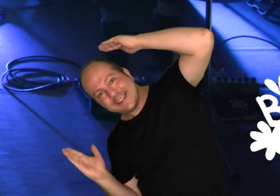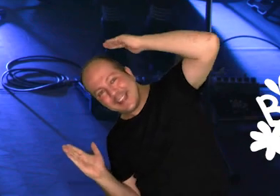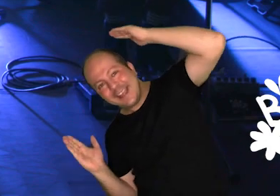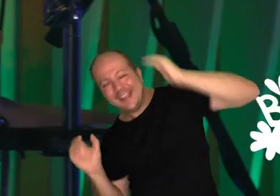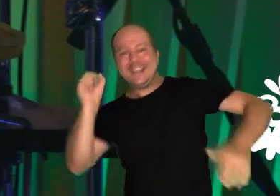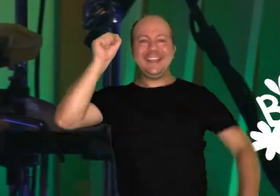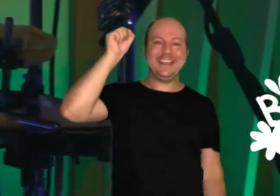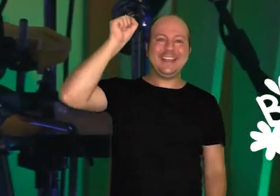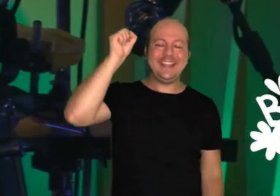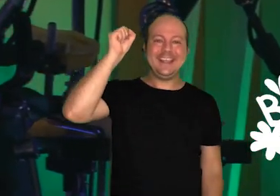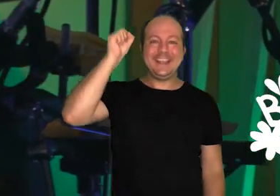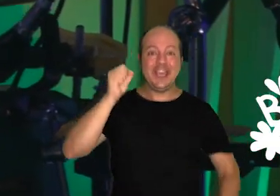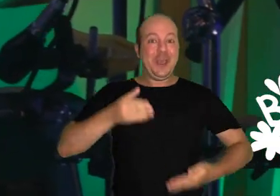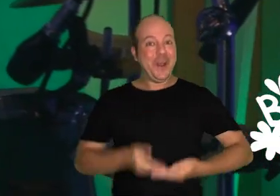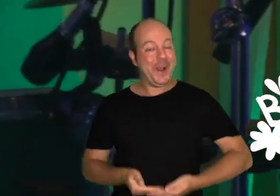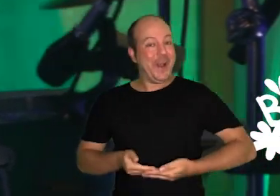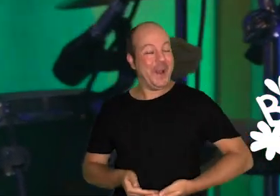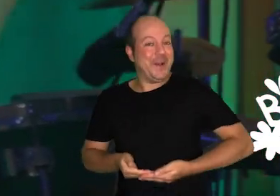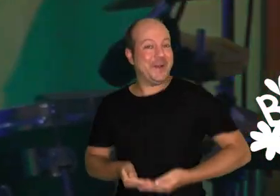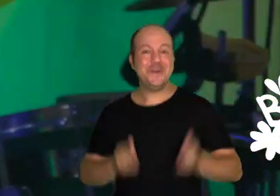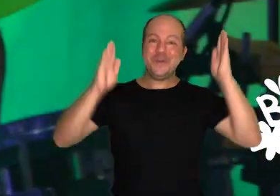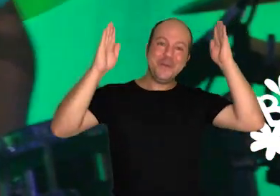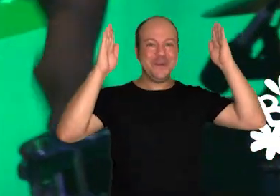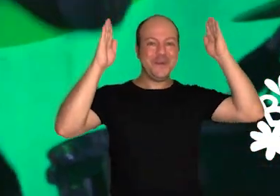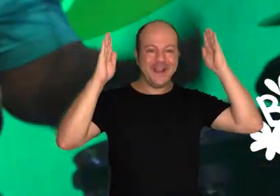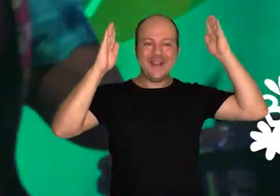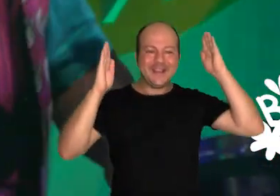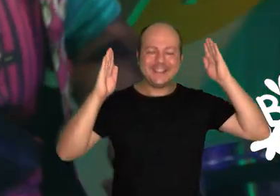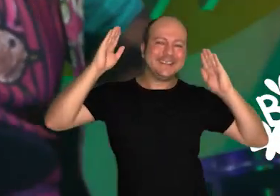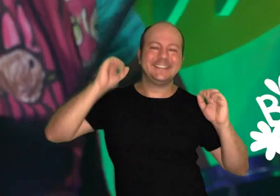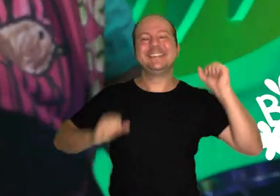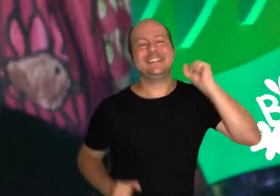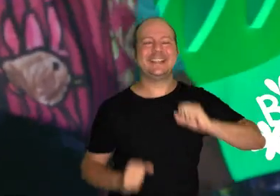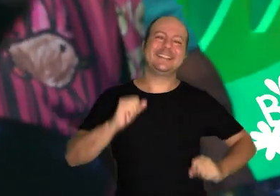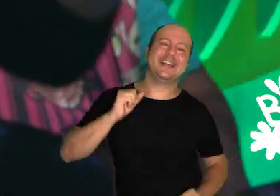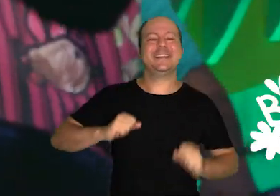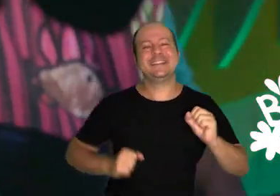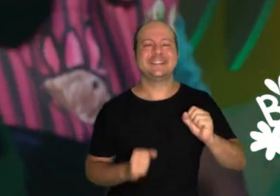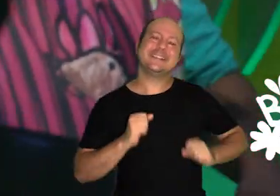Tchum, tchum, tchum.